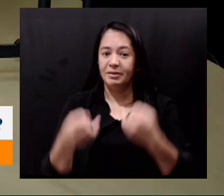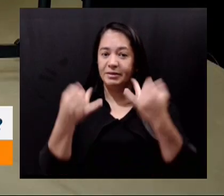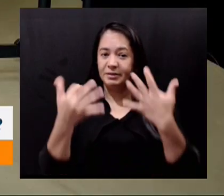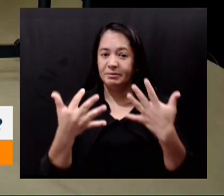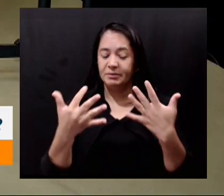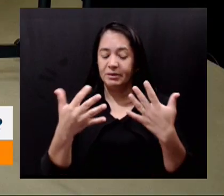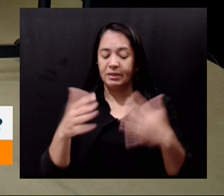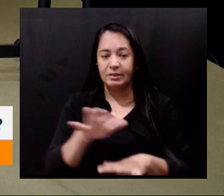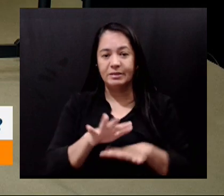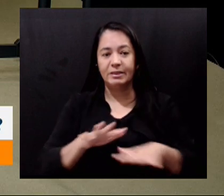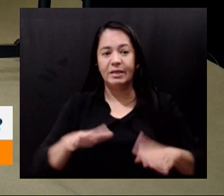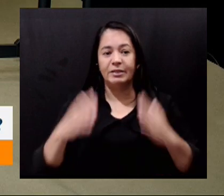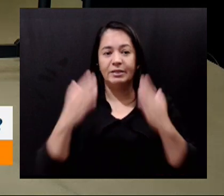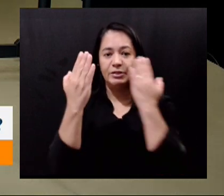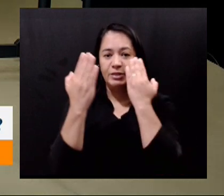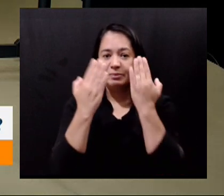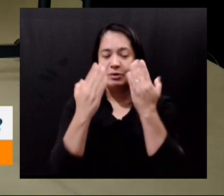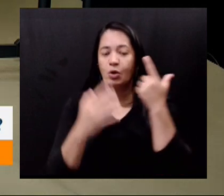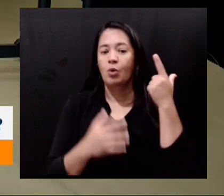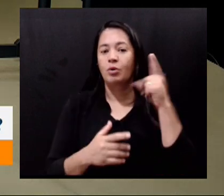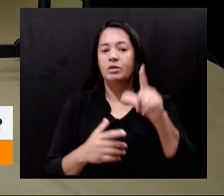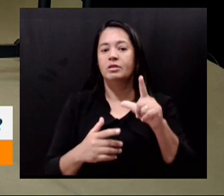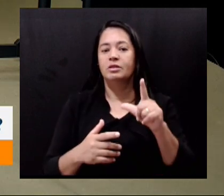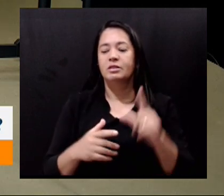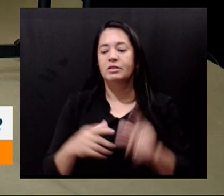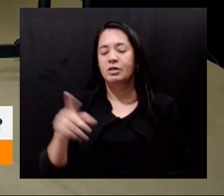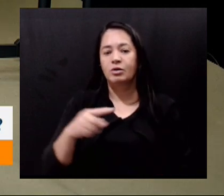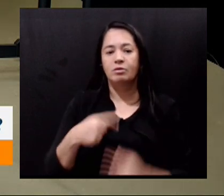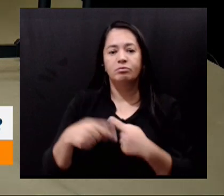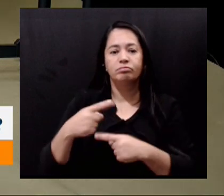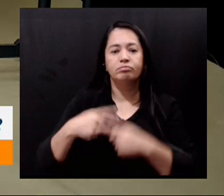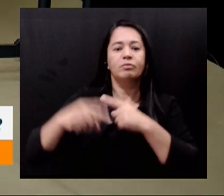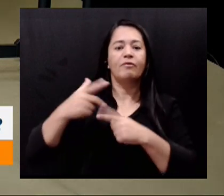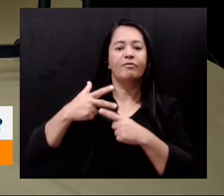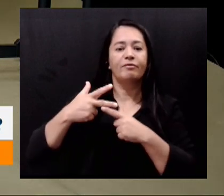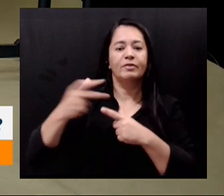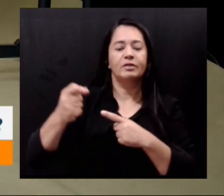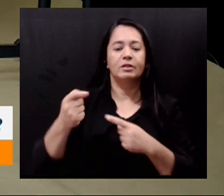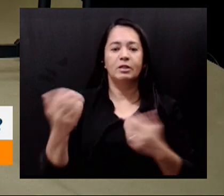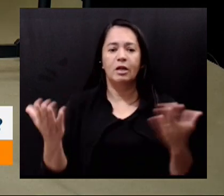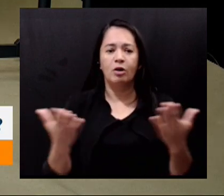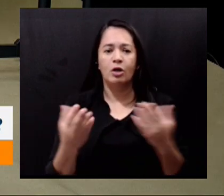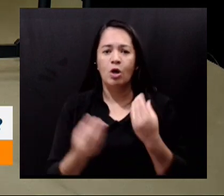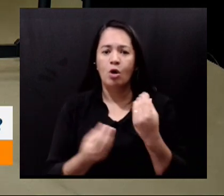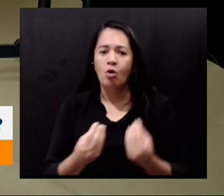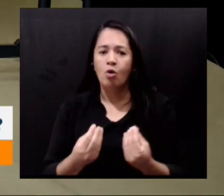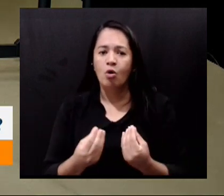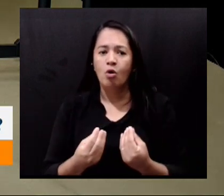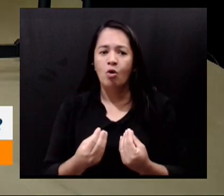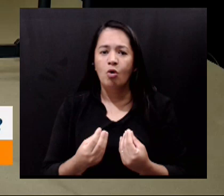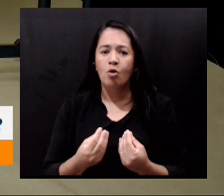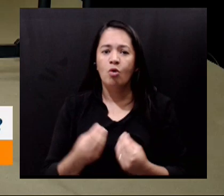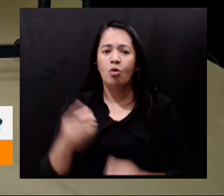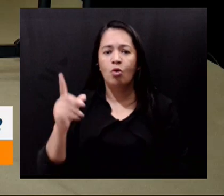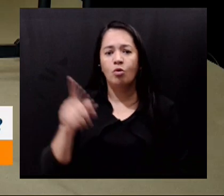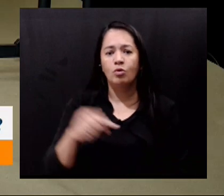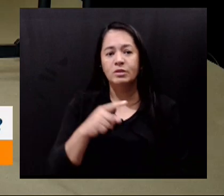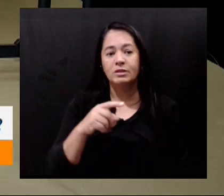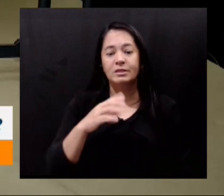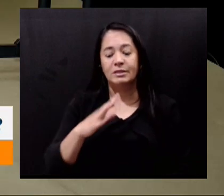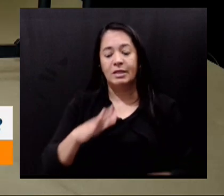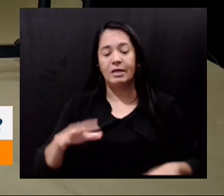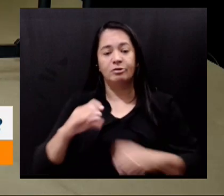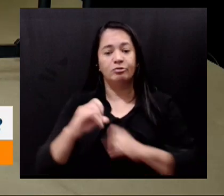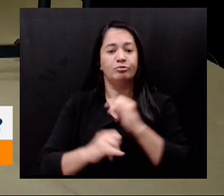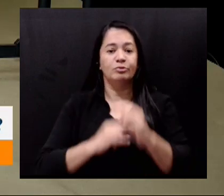conseguir se recuperar do cancelamento, né. Agora, como que se recupera do cancelamento na questão digital aí? Quando Como que